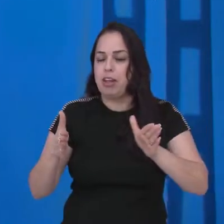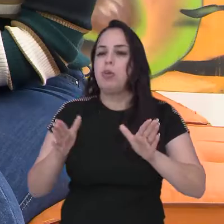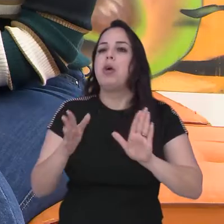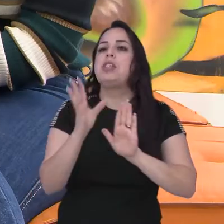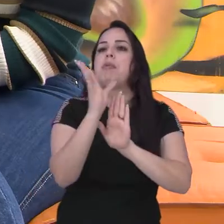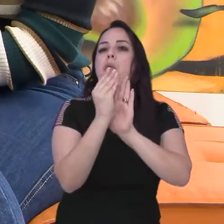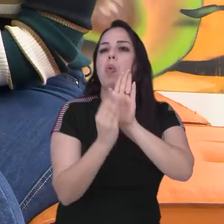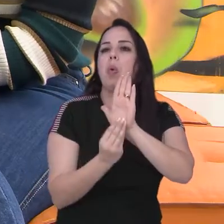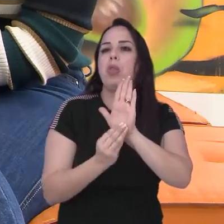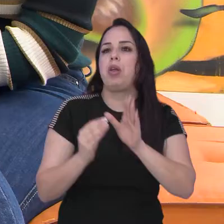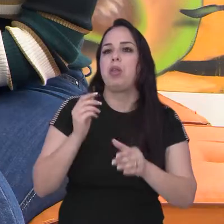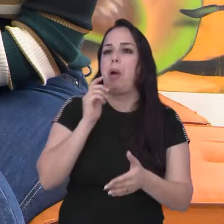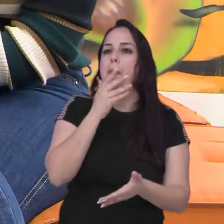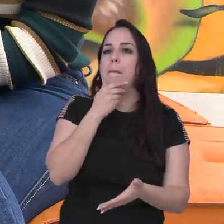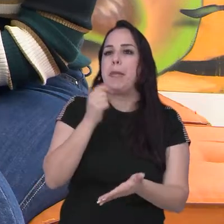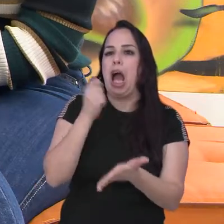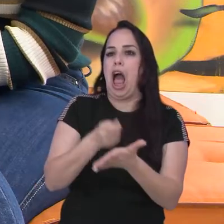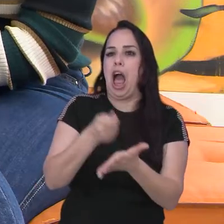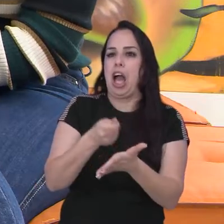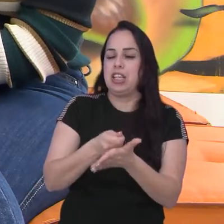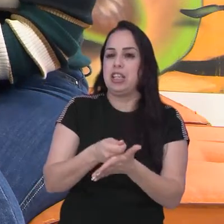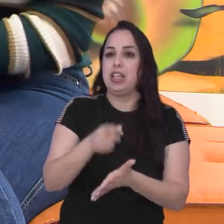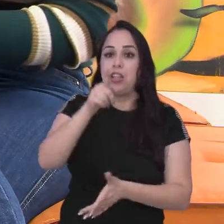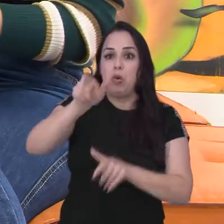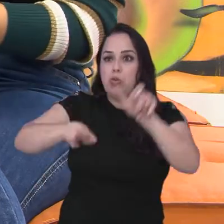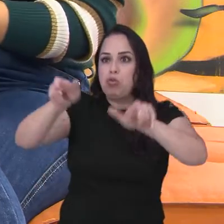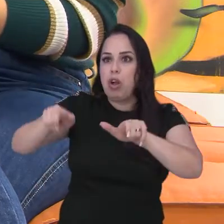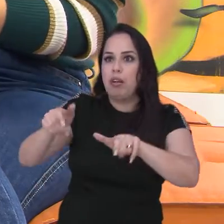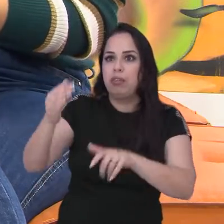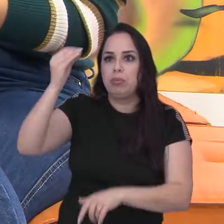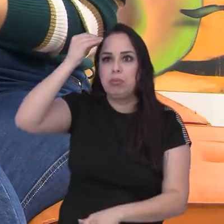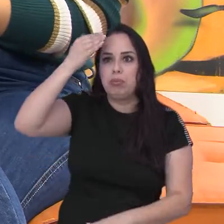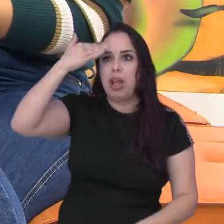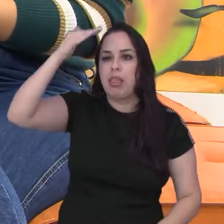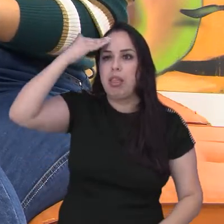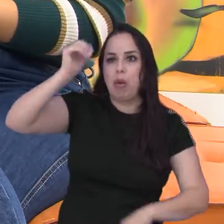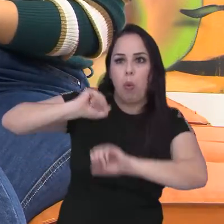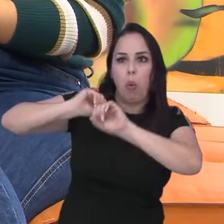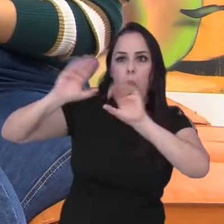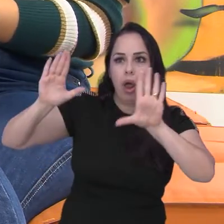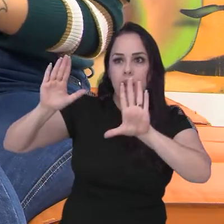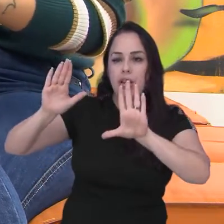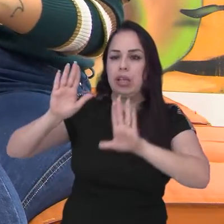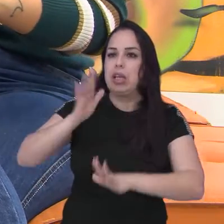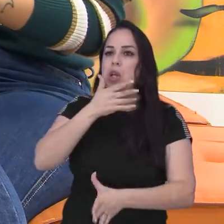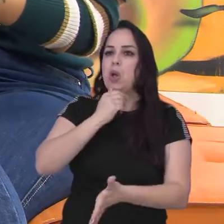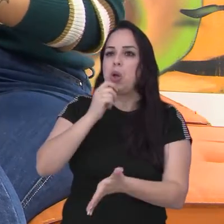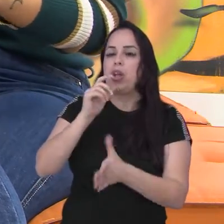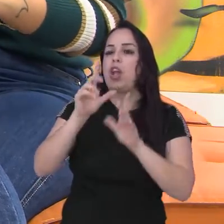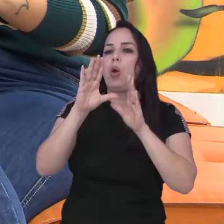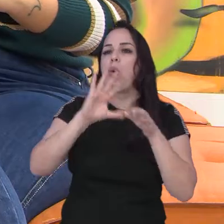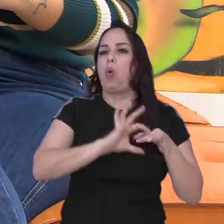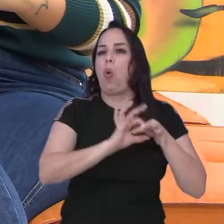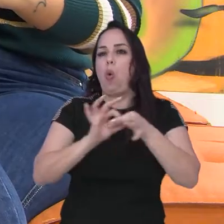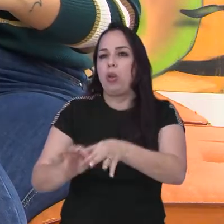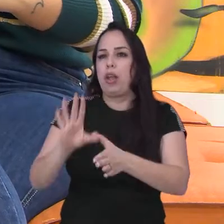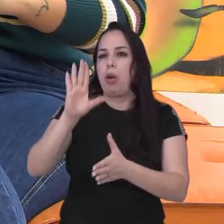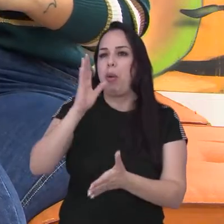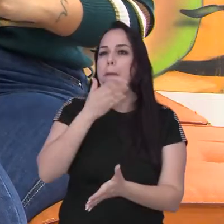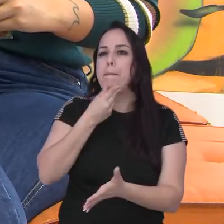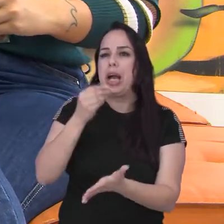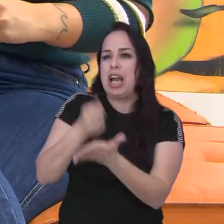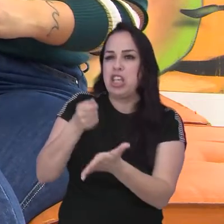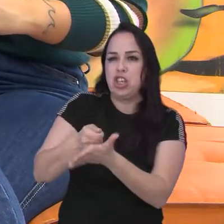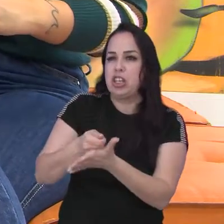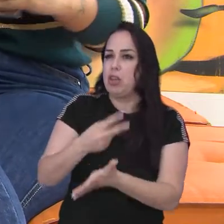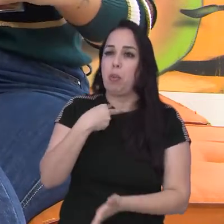conteúdo machista, porque você lembra que o Betinho falou aí lá, já tem, assim, jovens que saíram dessa ideia que você Sim. implantou, você e outras pessoas, e daí